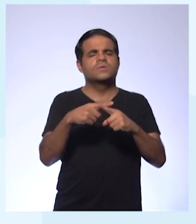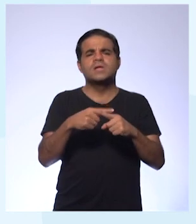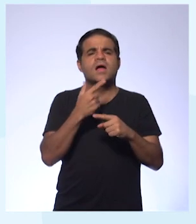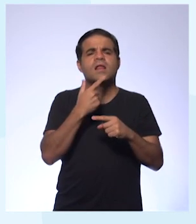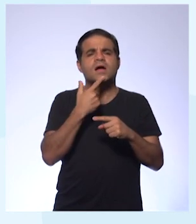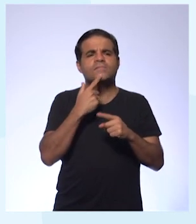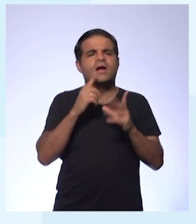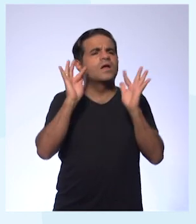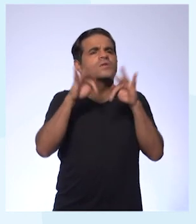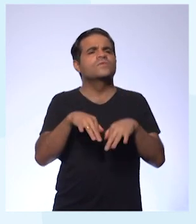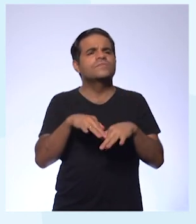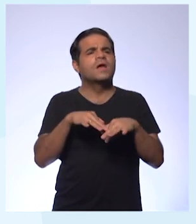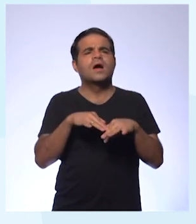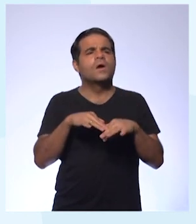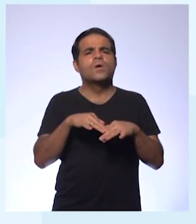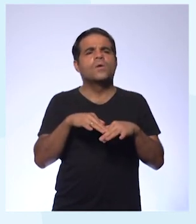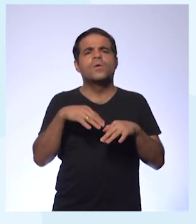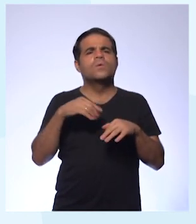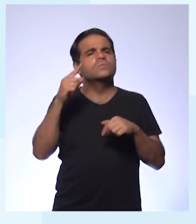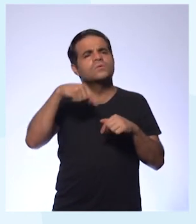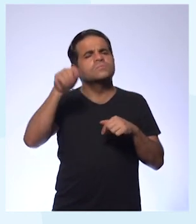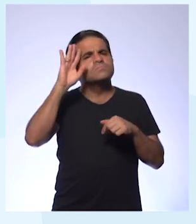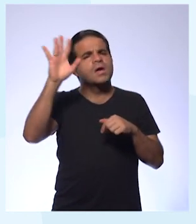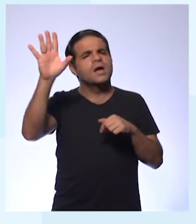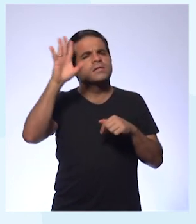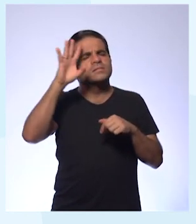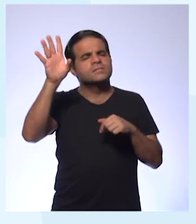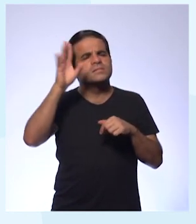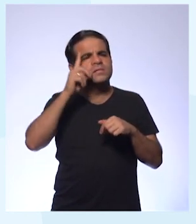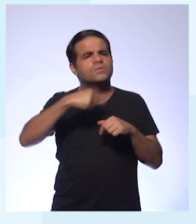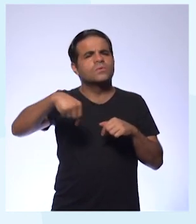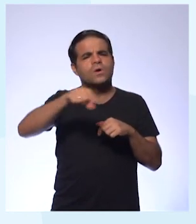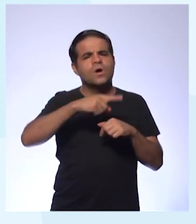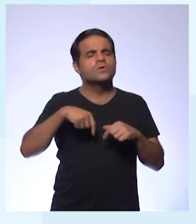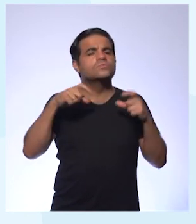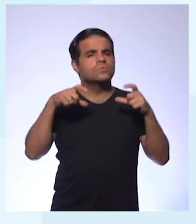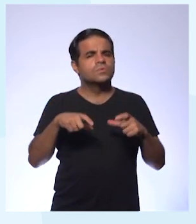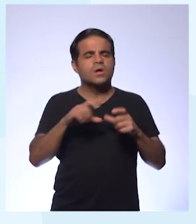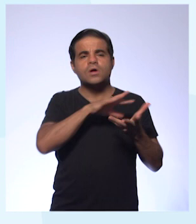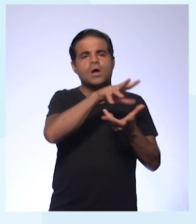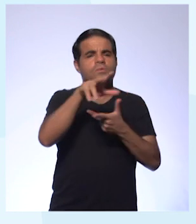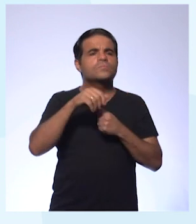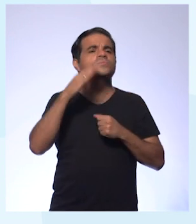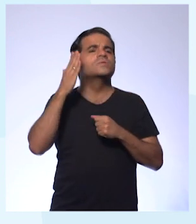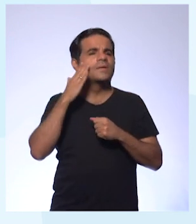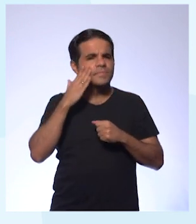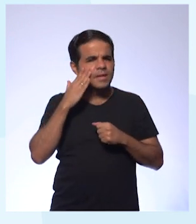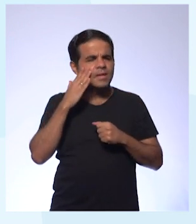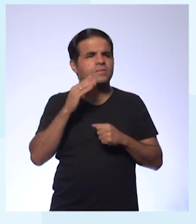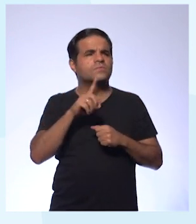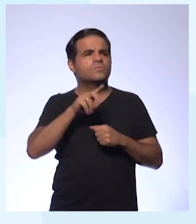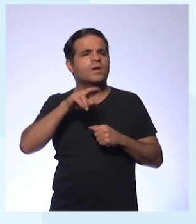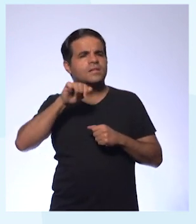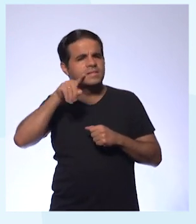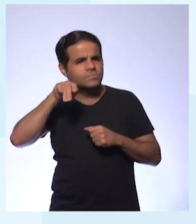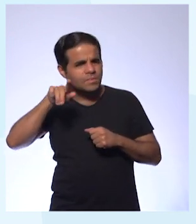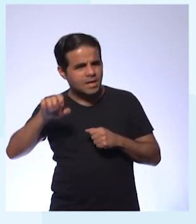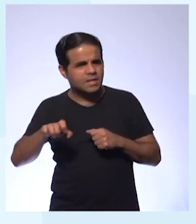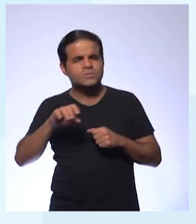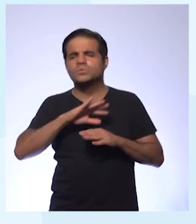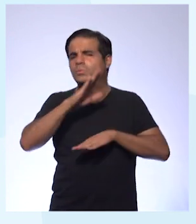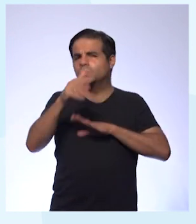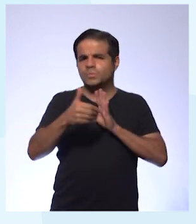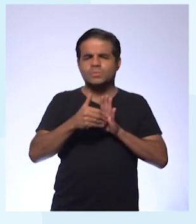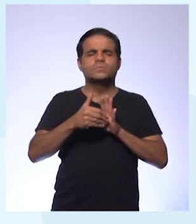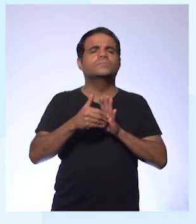fala no final... a gente pensando no nosso lugar no mundo, sabendo da dualidade, do dualismo